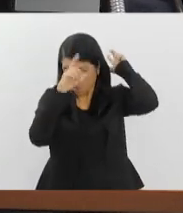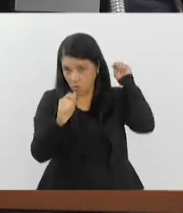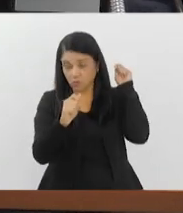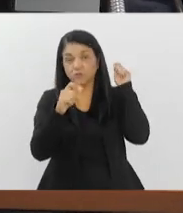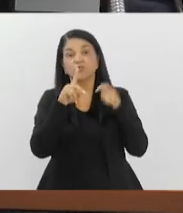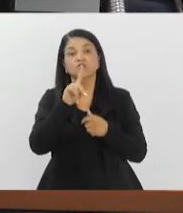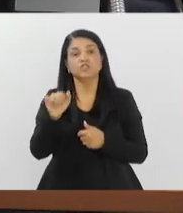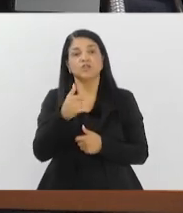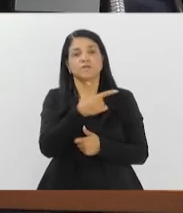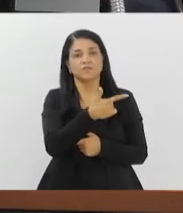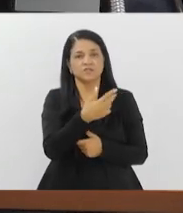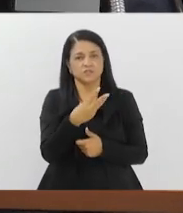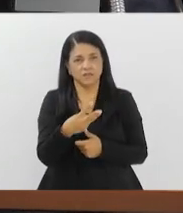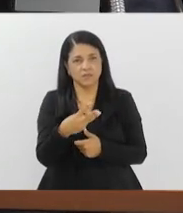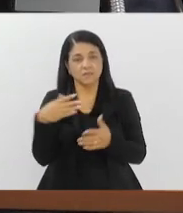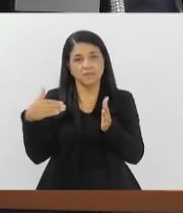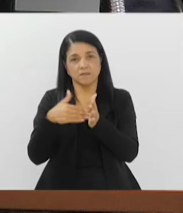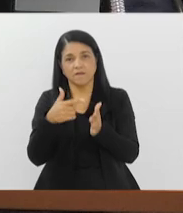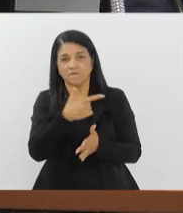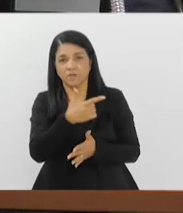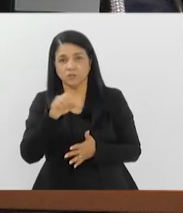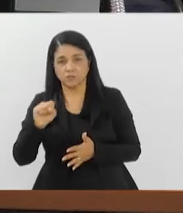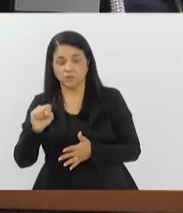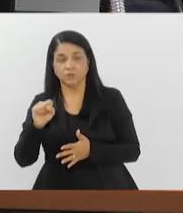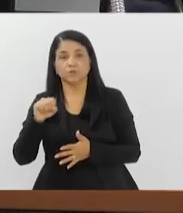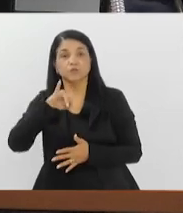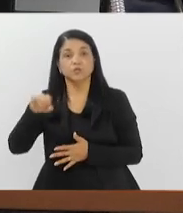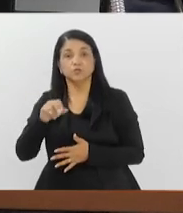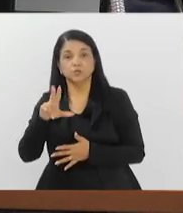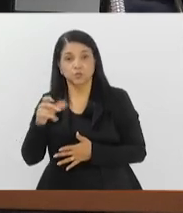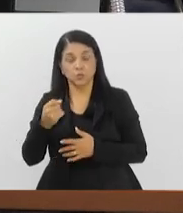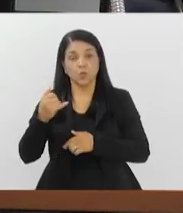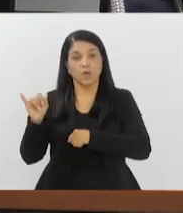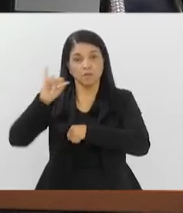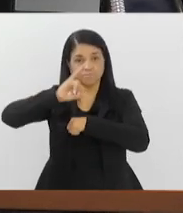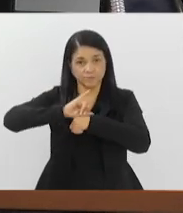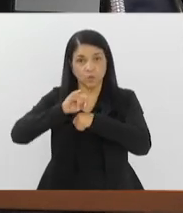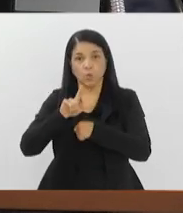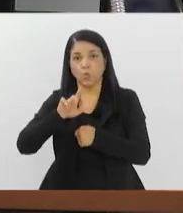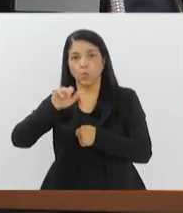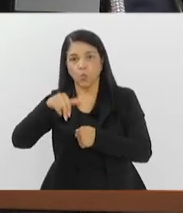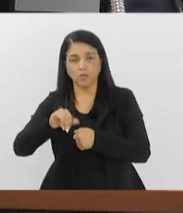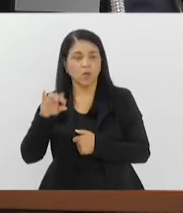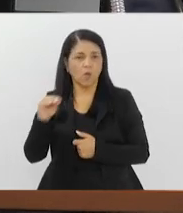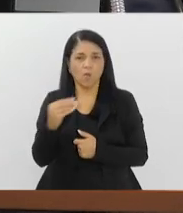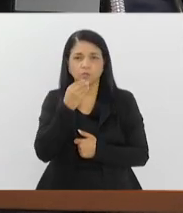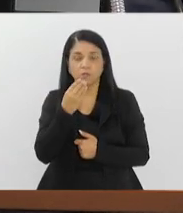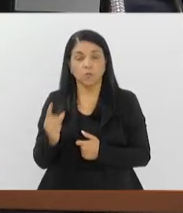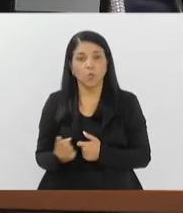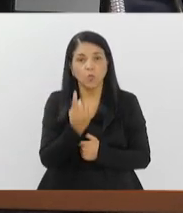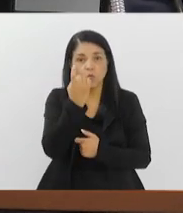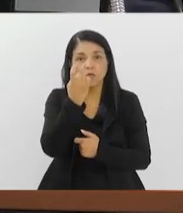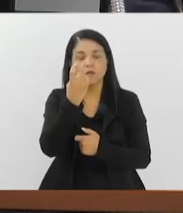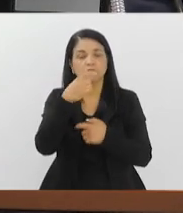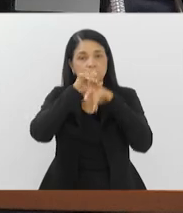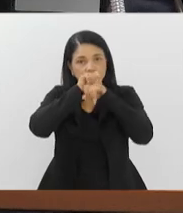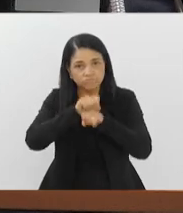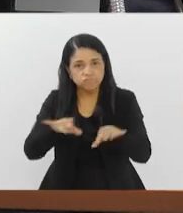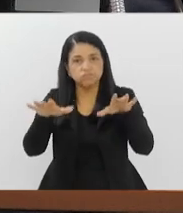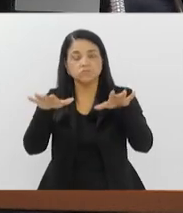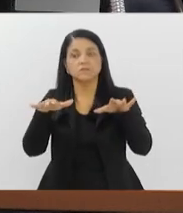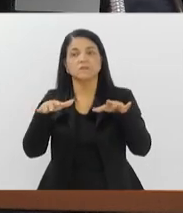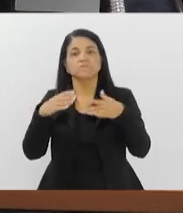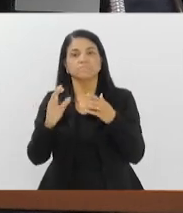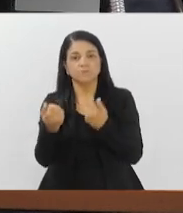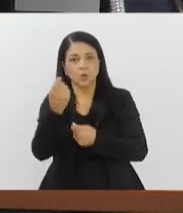dia 23 ao 20, 28 de julho, em Luanda, e que será uma oportunidade única para expandir e avançar um novo